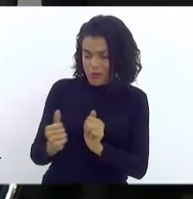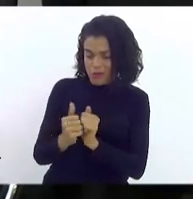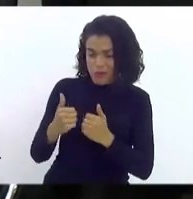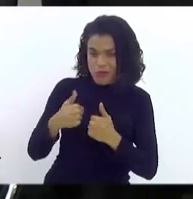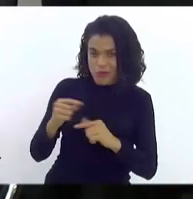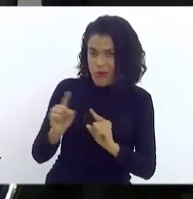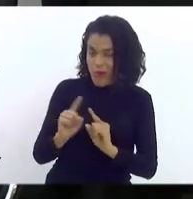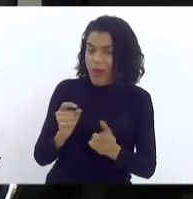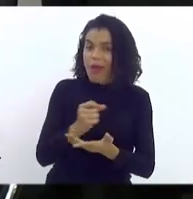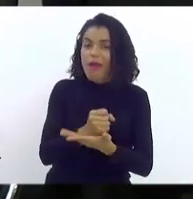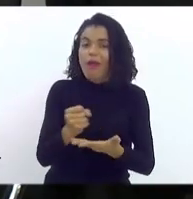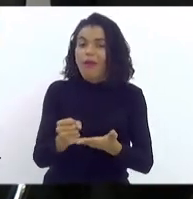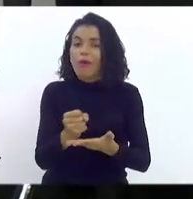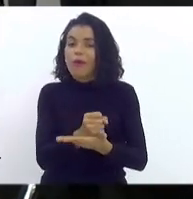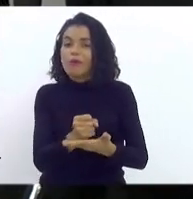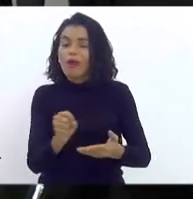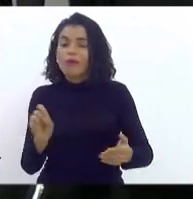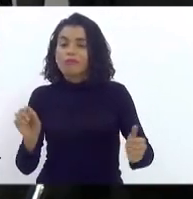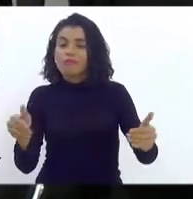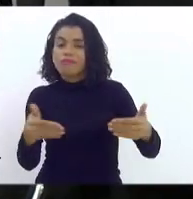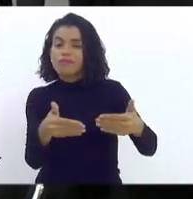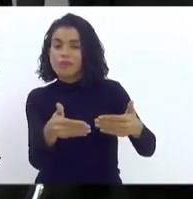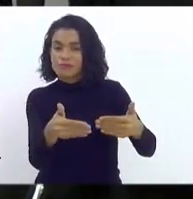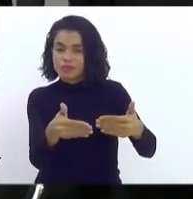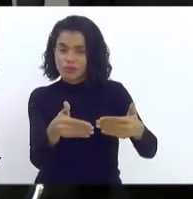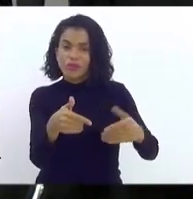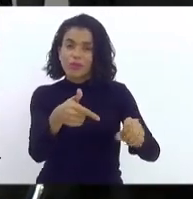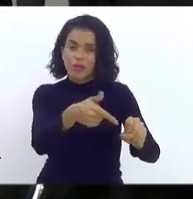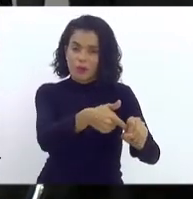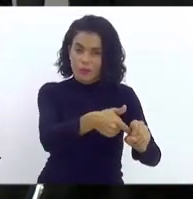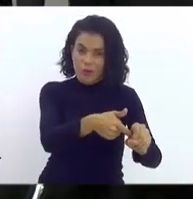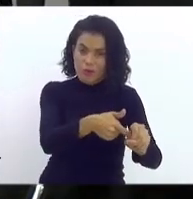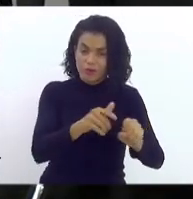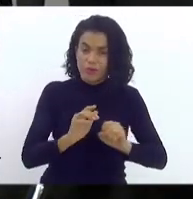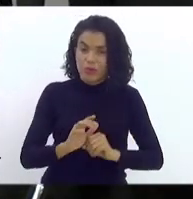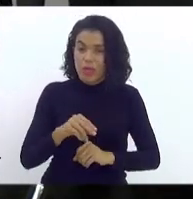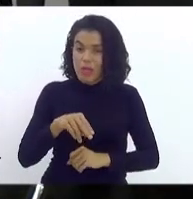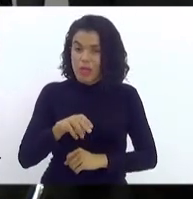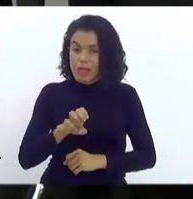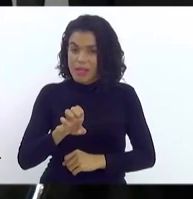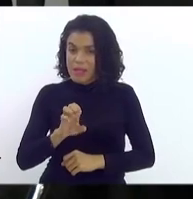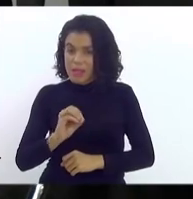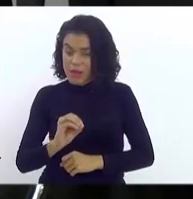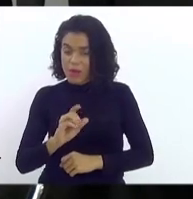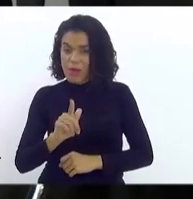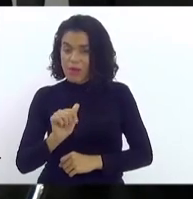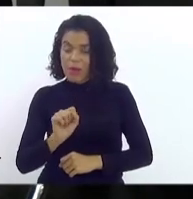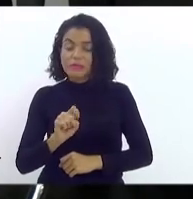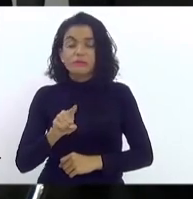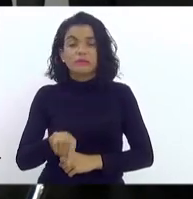uma contratação possivelmente direto do posto. A Neogás ela é uma empresa